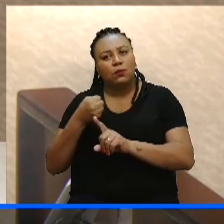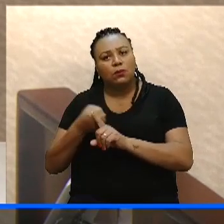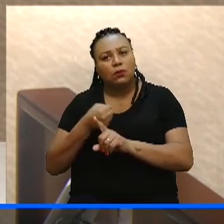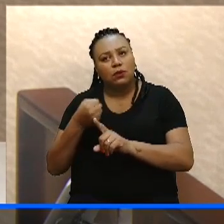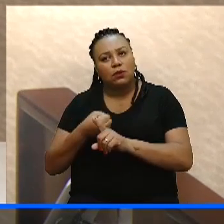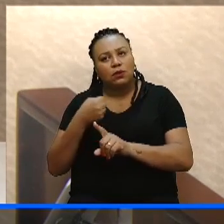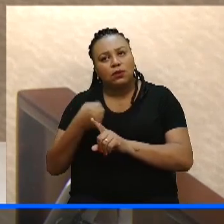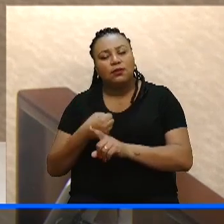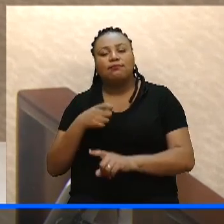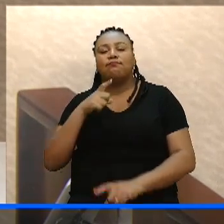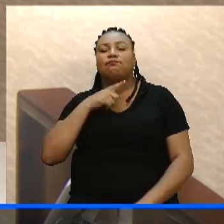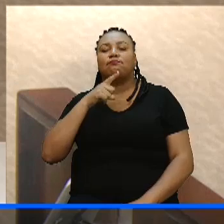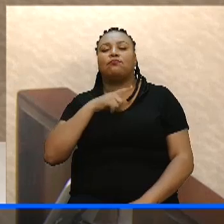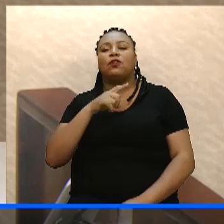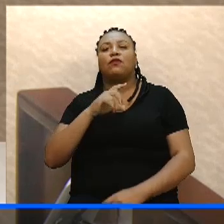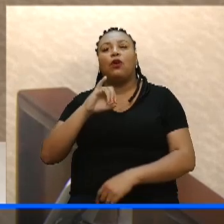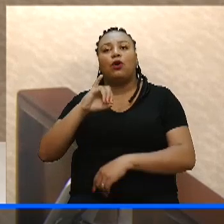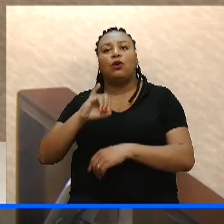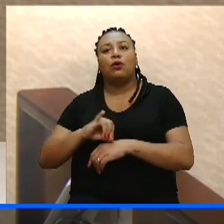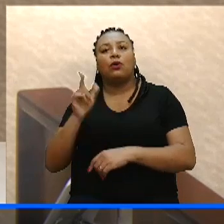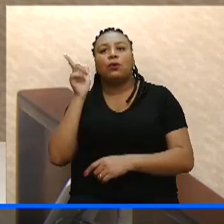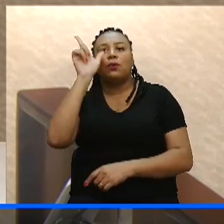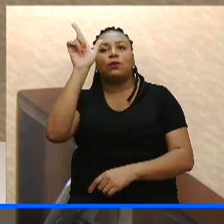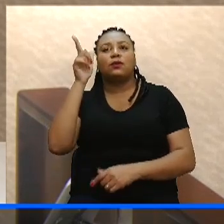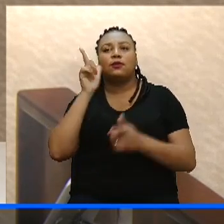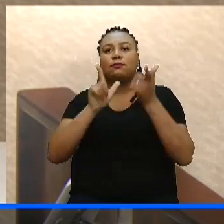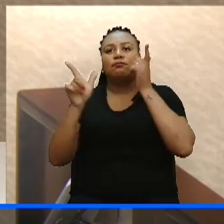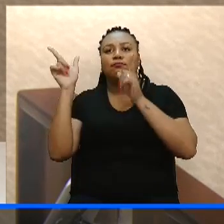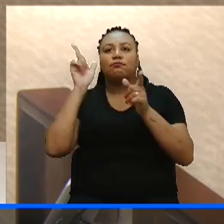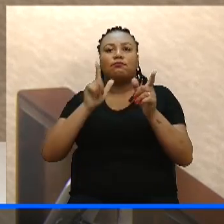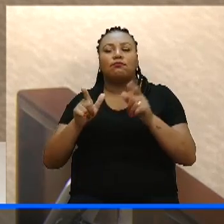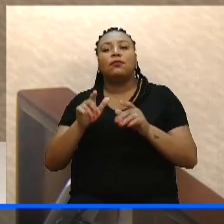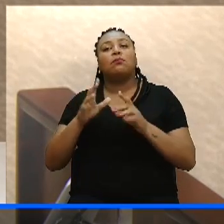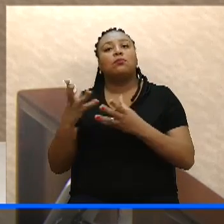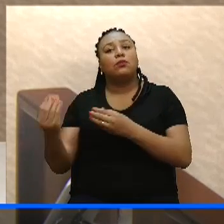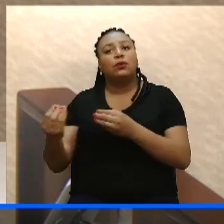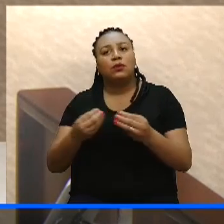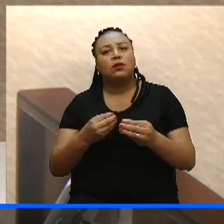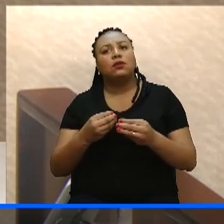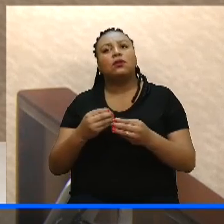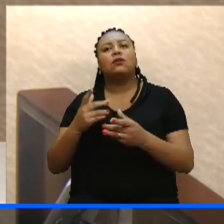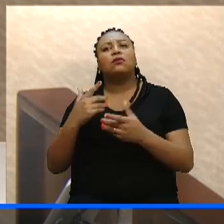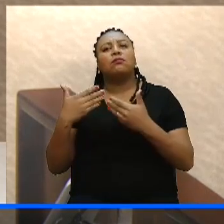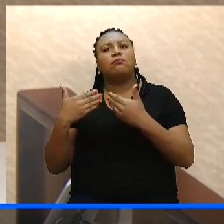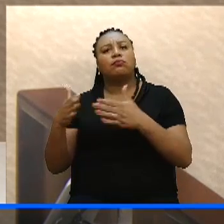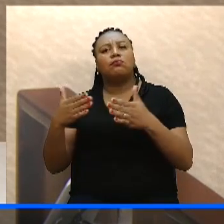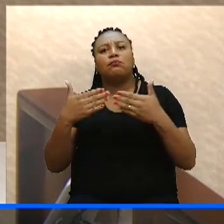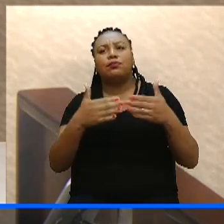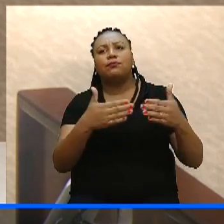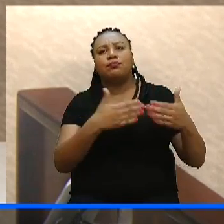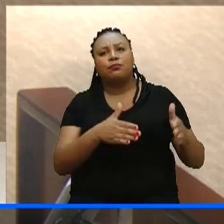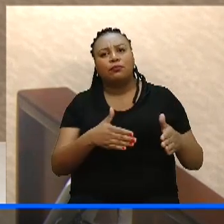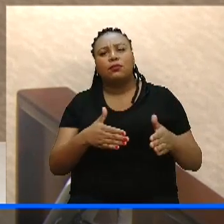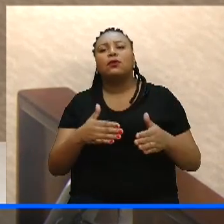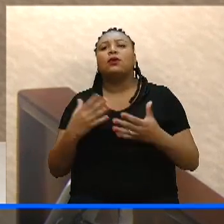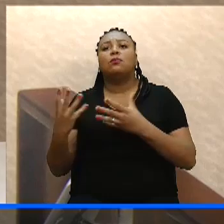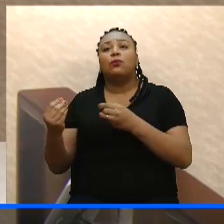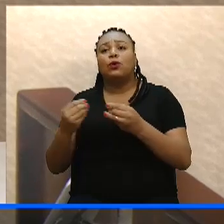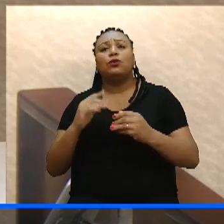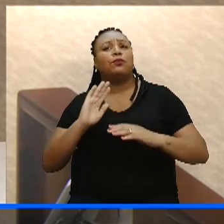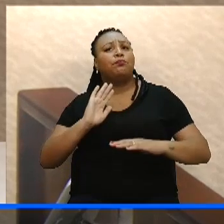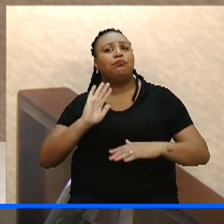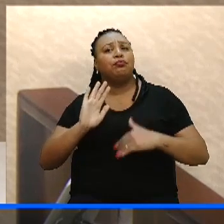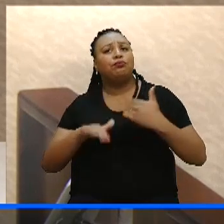foram objeto de conquistas tantas portas foram abertas tantos